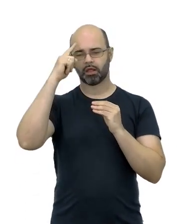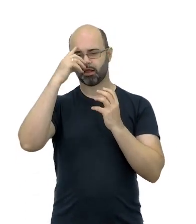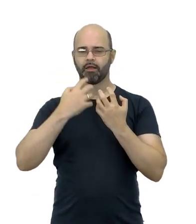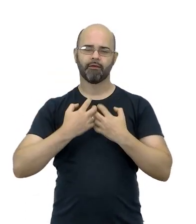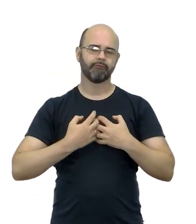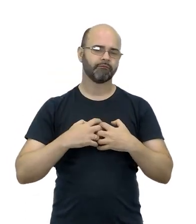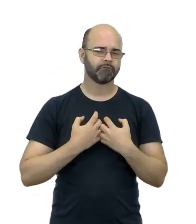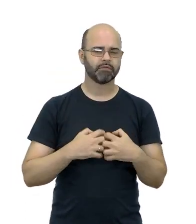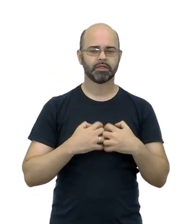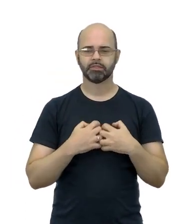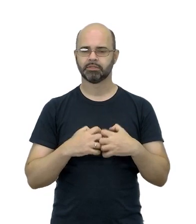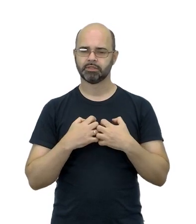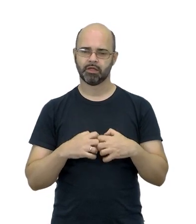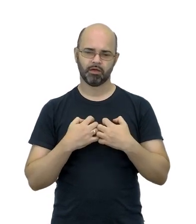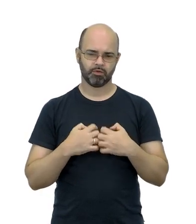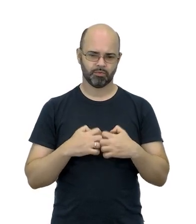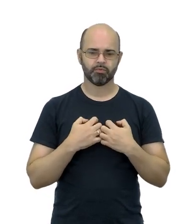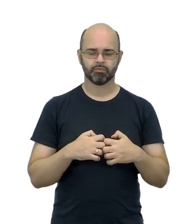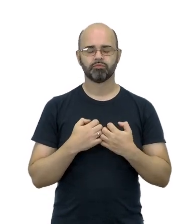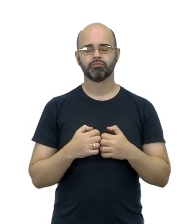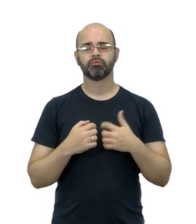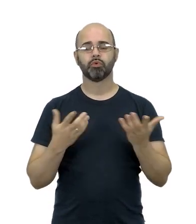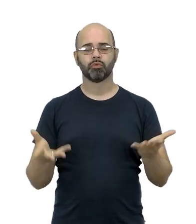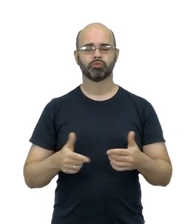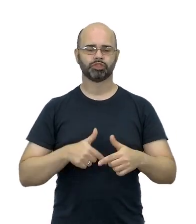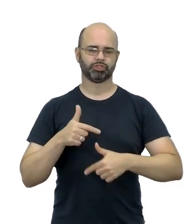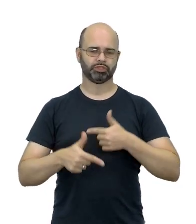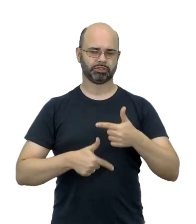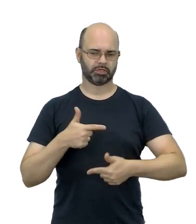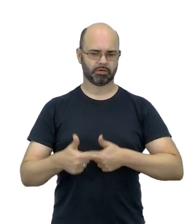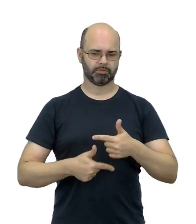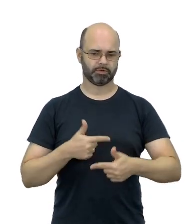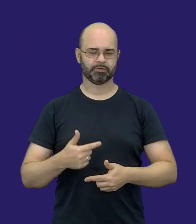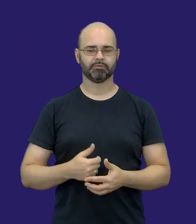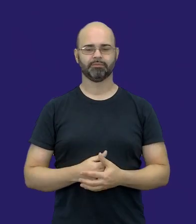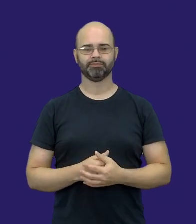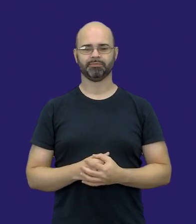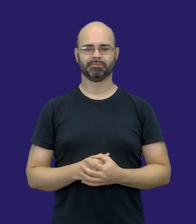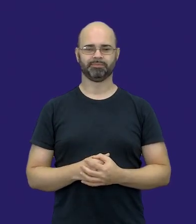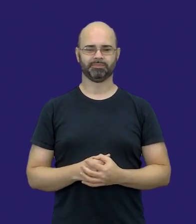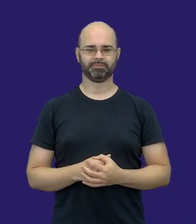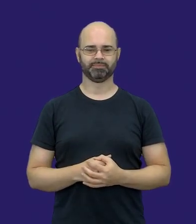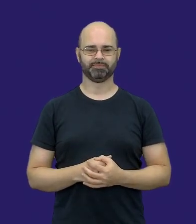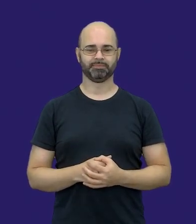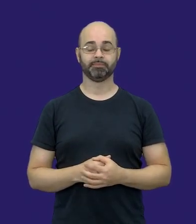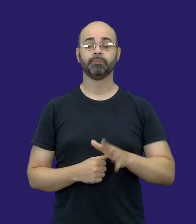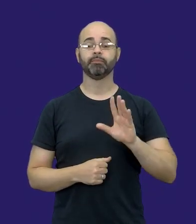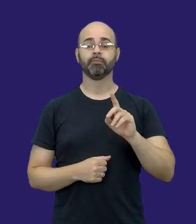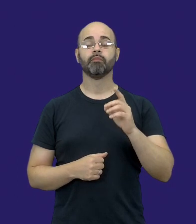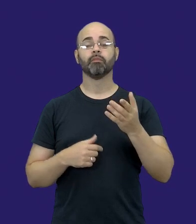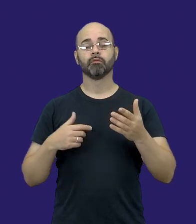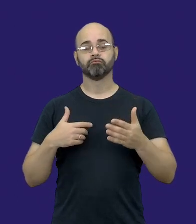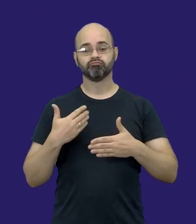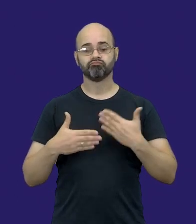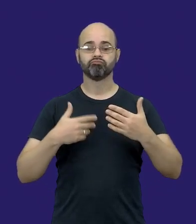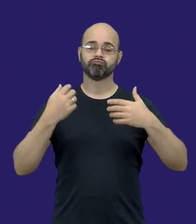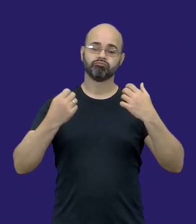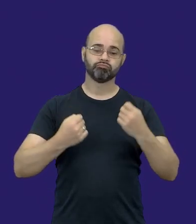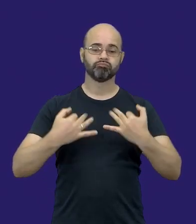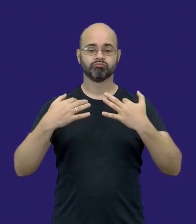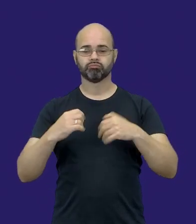para o trabalho que a gente vai estar fazendo hoje, tá? É importante, durante a formação,